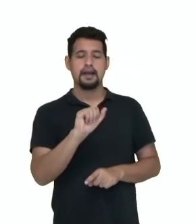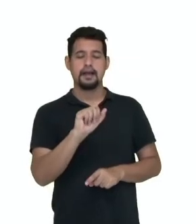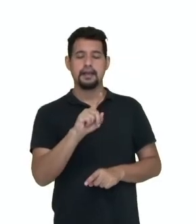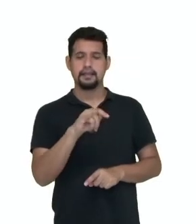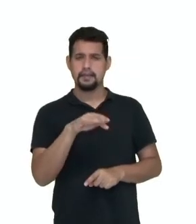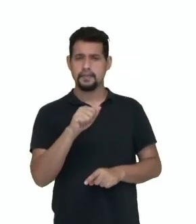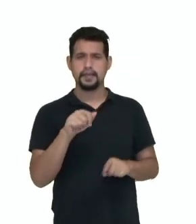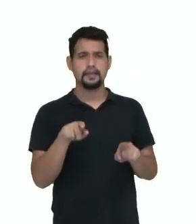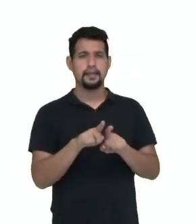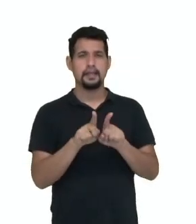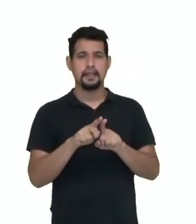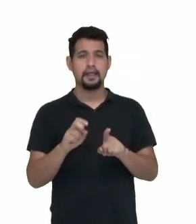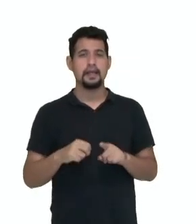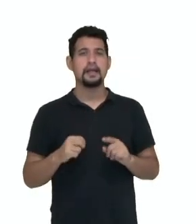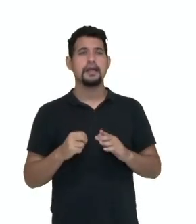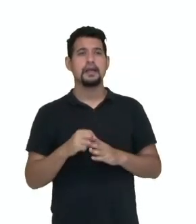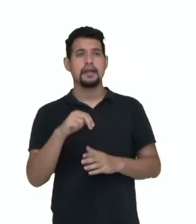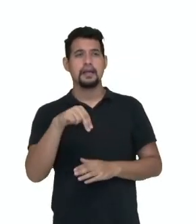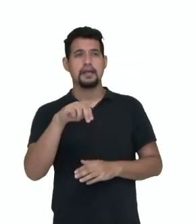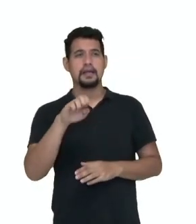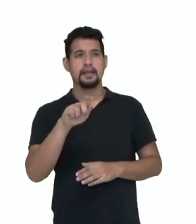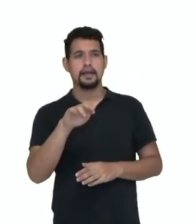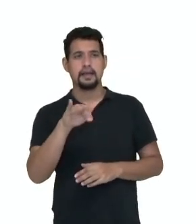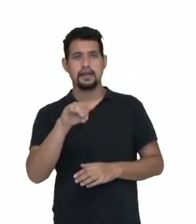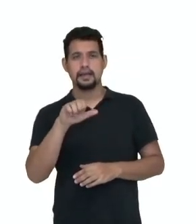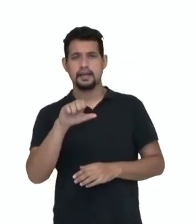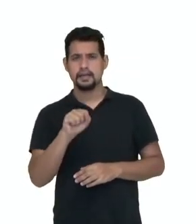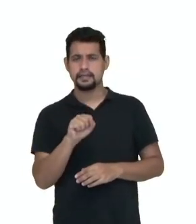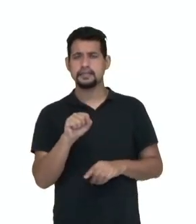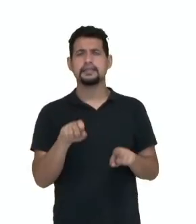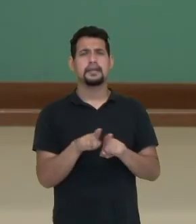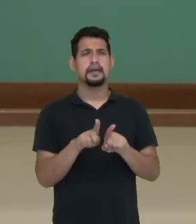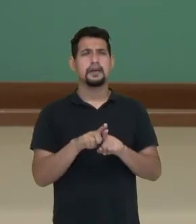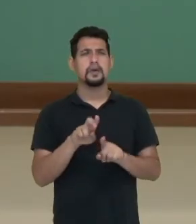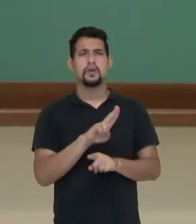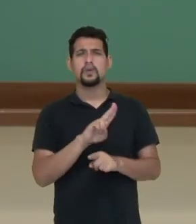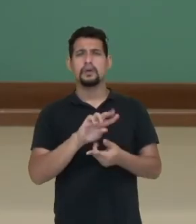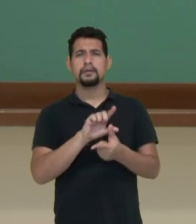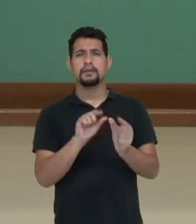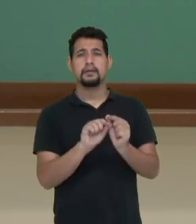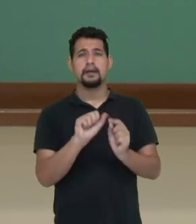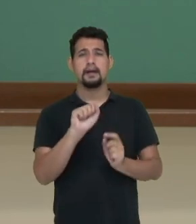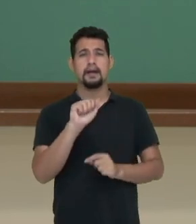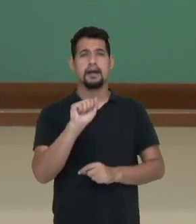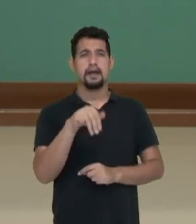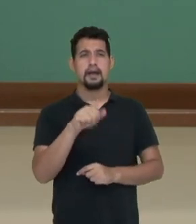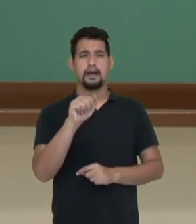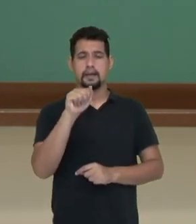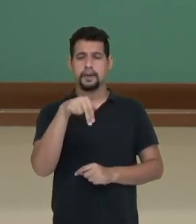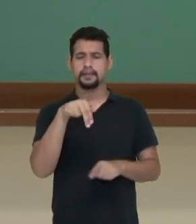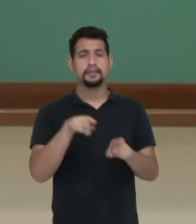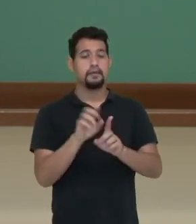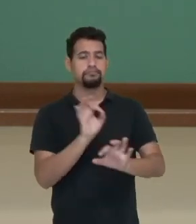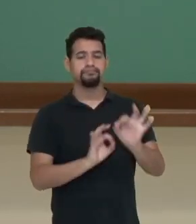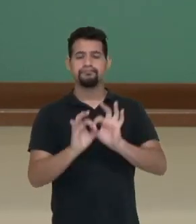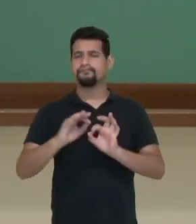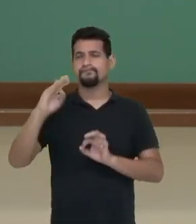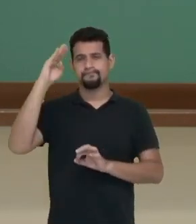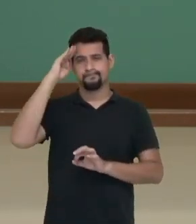Agulhas Negras, a AMAN. Essas duas instituições muito importantes aí na história, na organização do